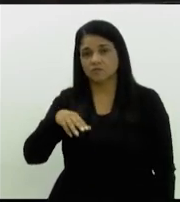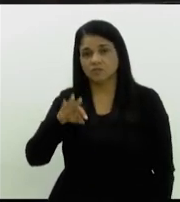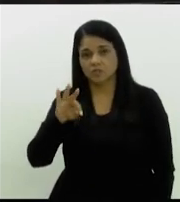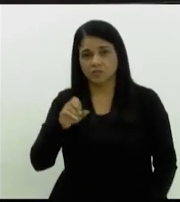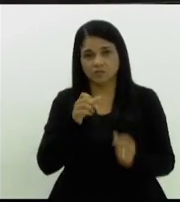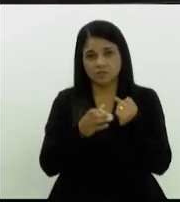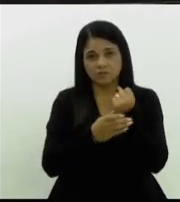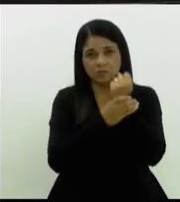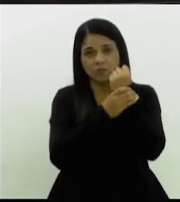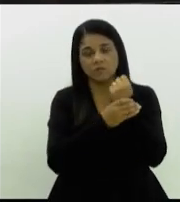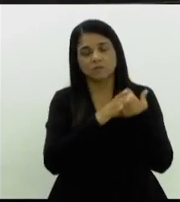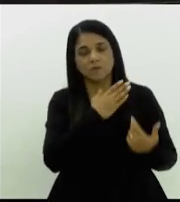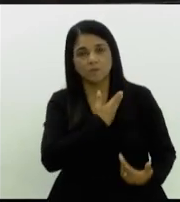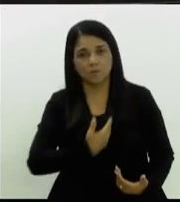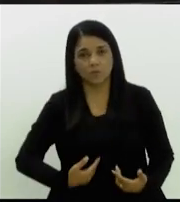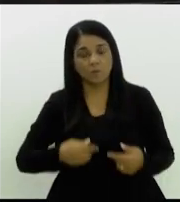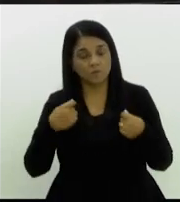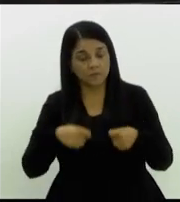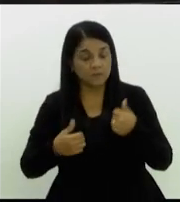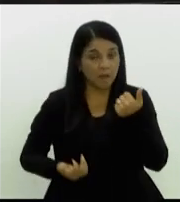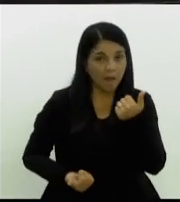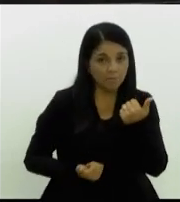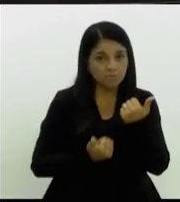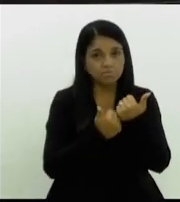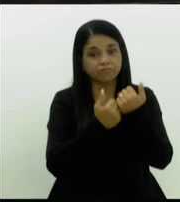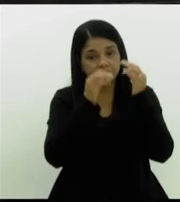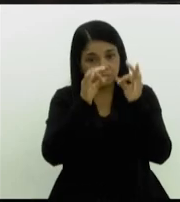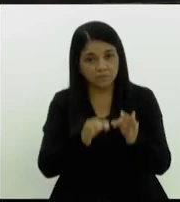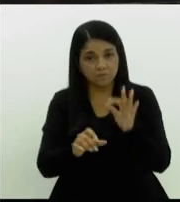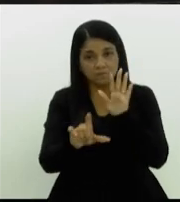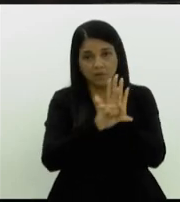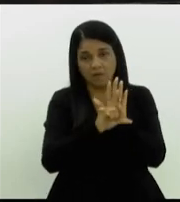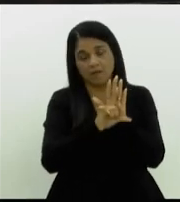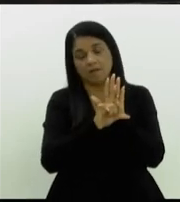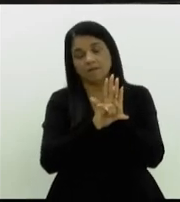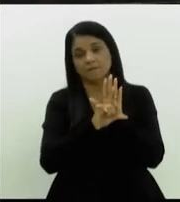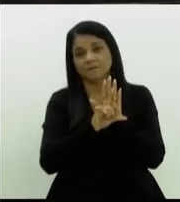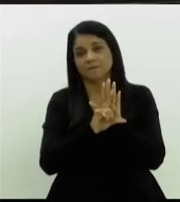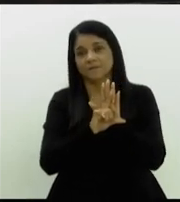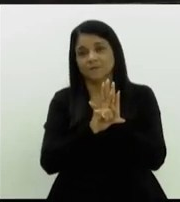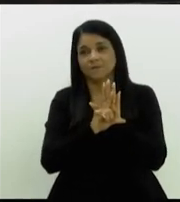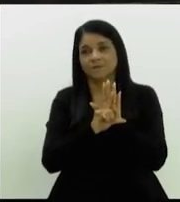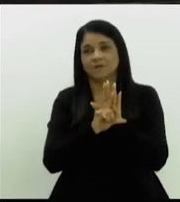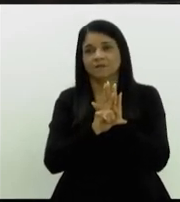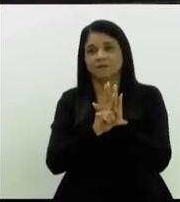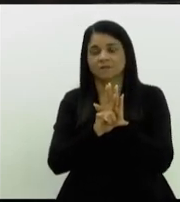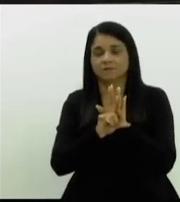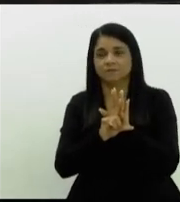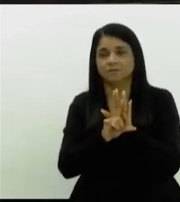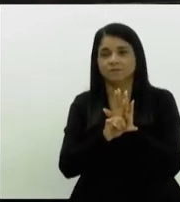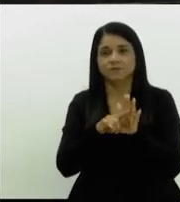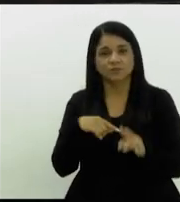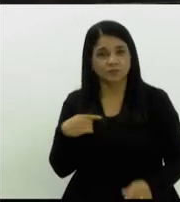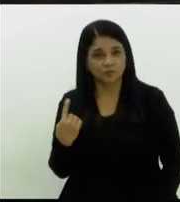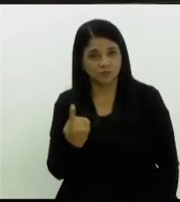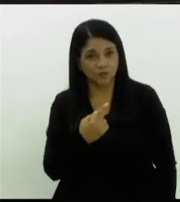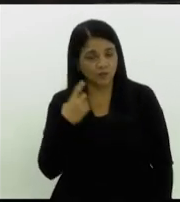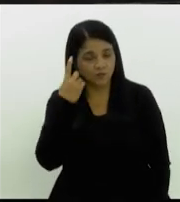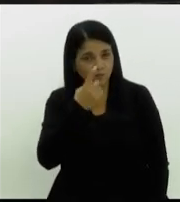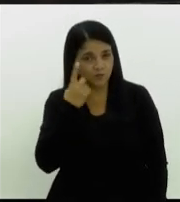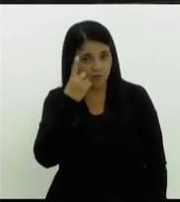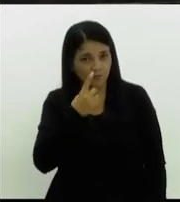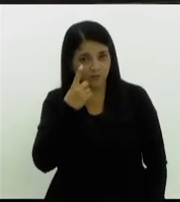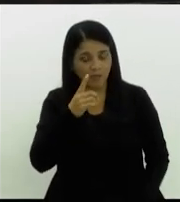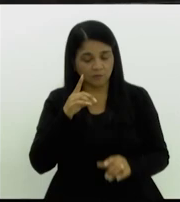É preciso ter amparo legal para fazê-lo. E é preciso, Josemar, nós, como grandes lutadores